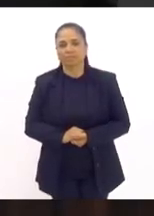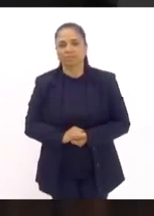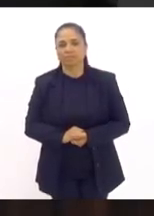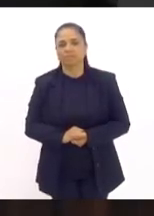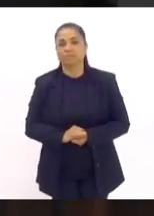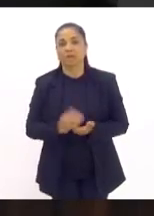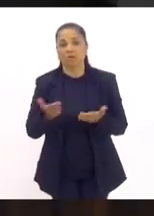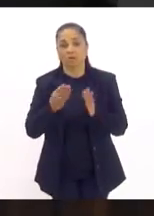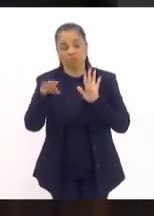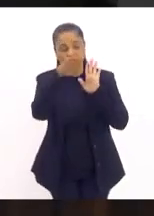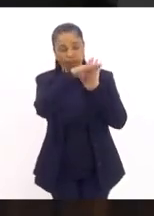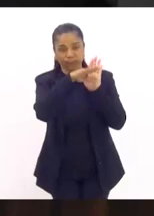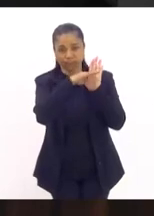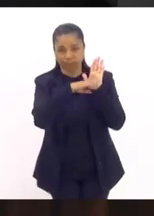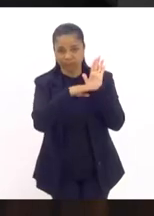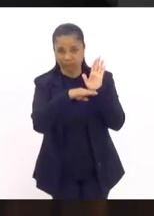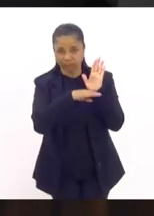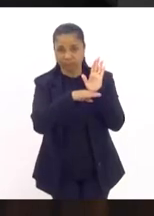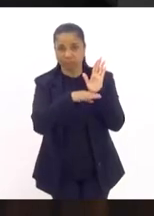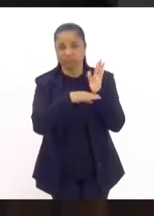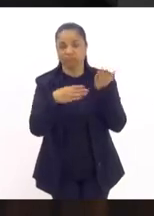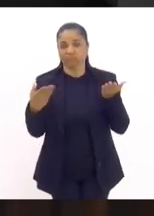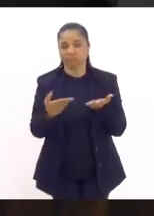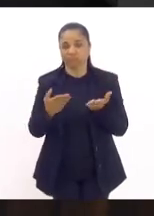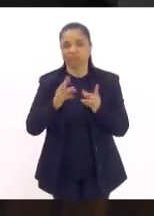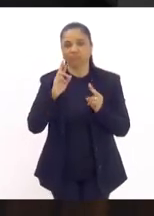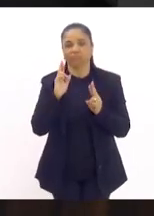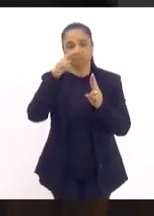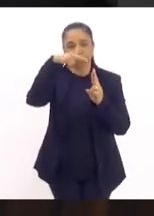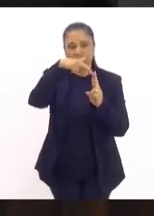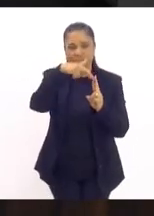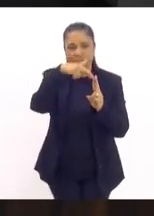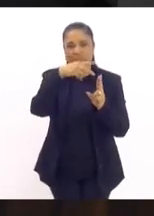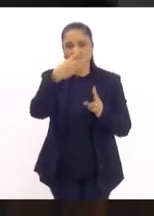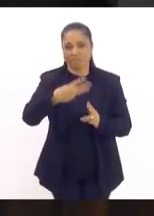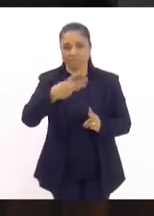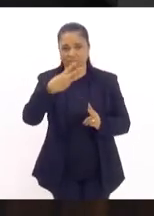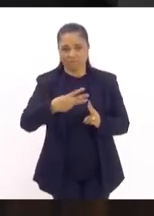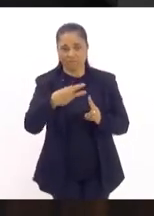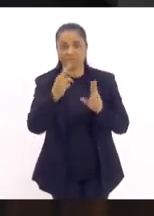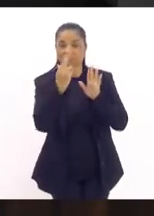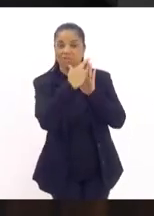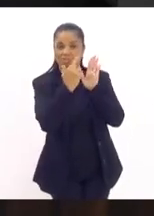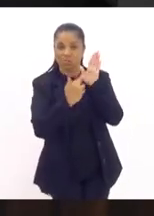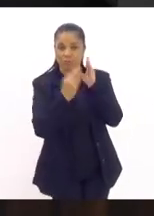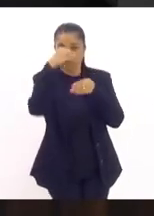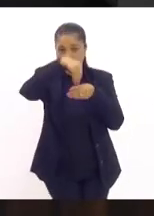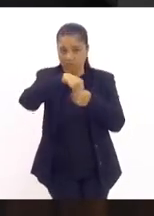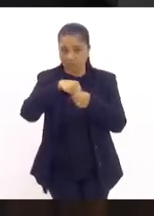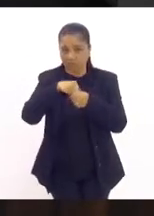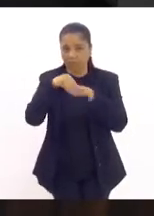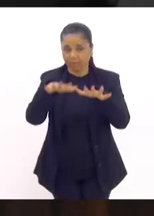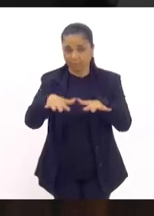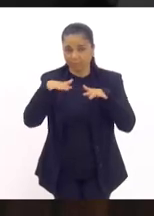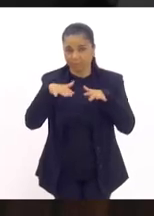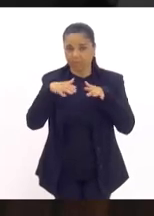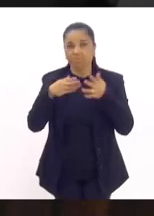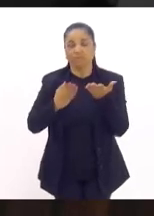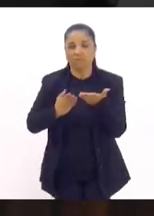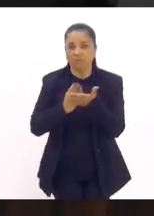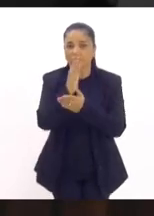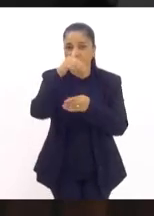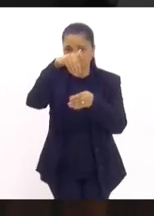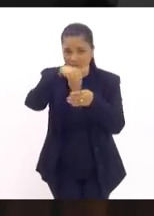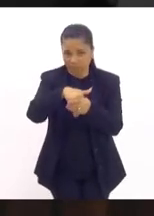Incluído na ordem do dia, de acordo com o parágrafo 3º do artigo 47 do Regimento Interno, em tramitação ordinária, em votação,